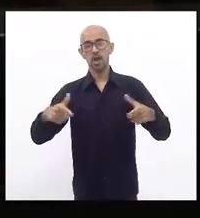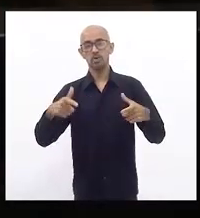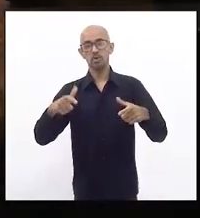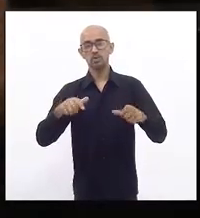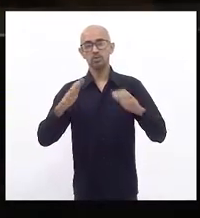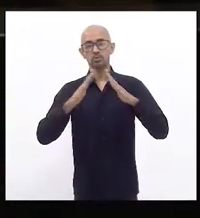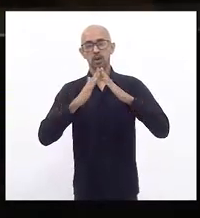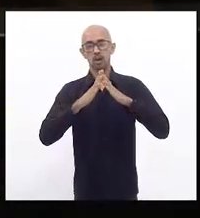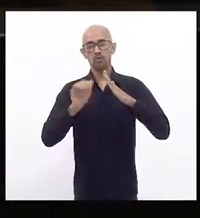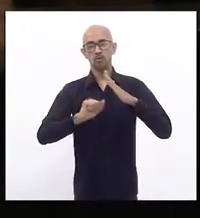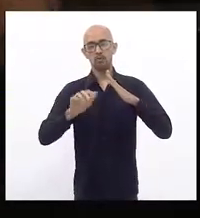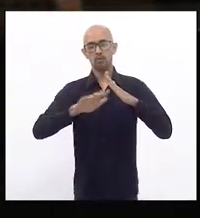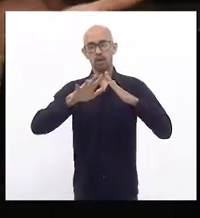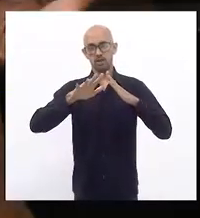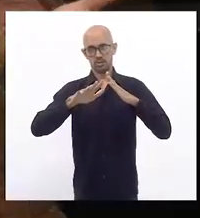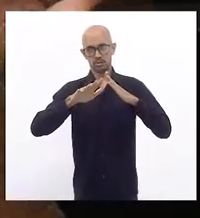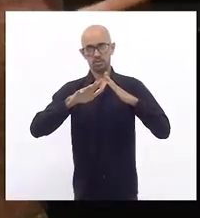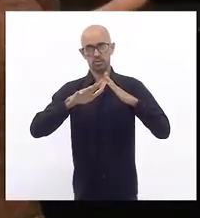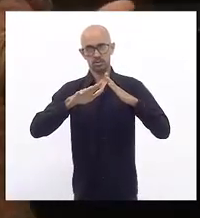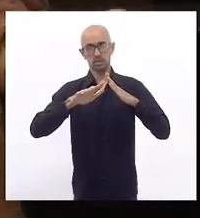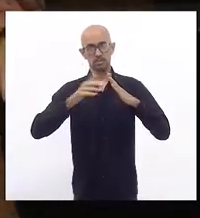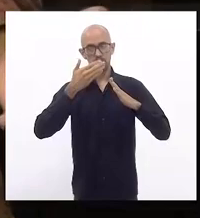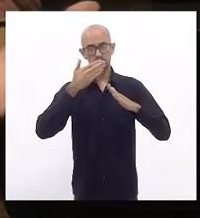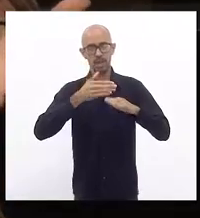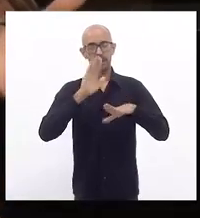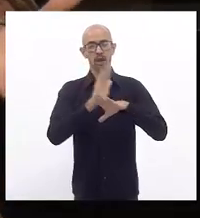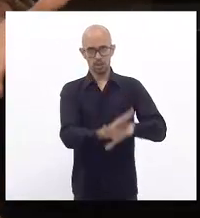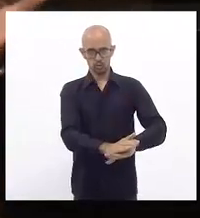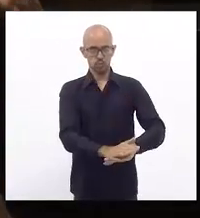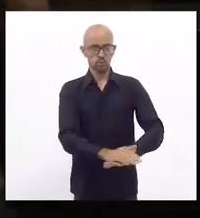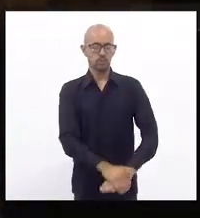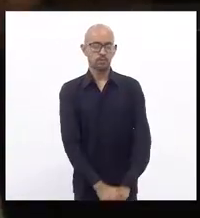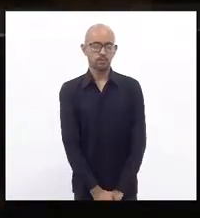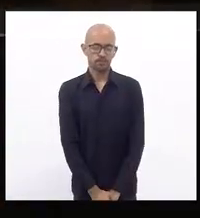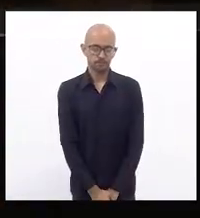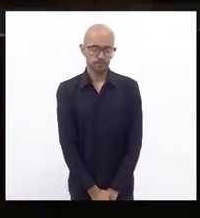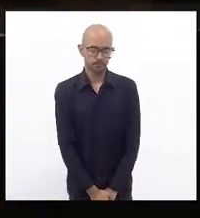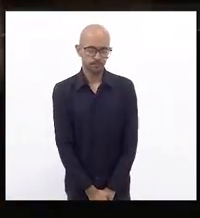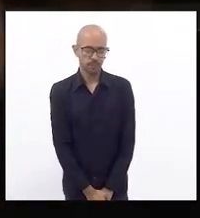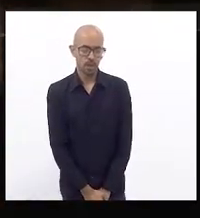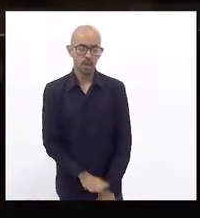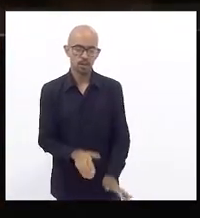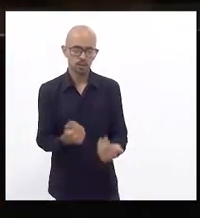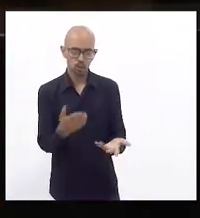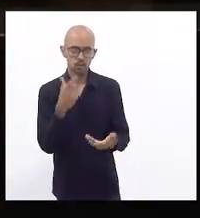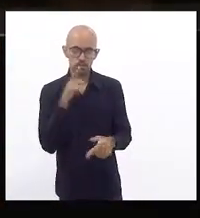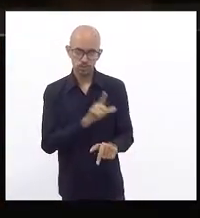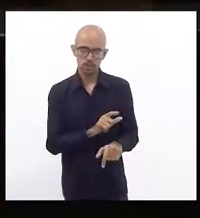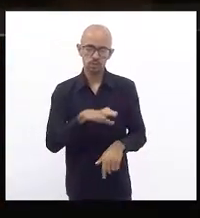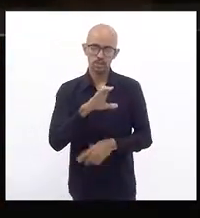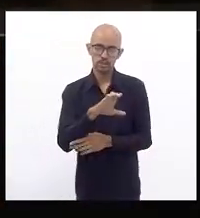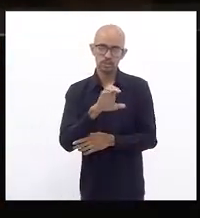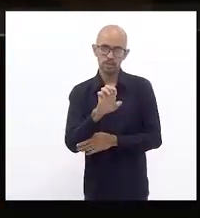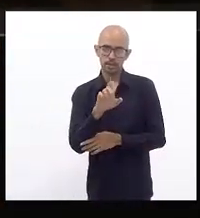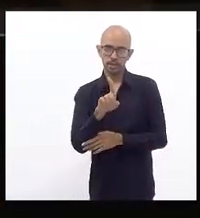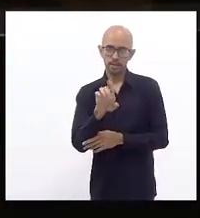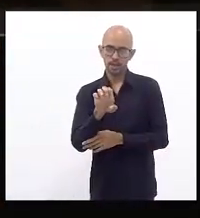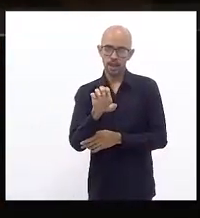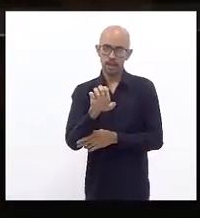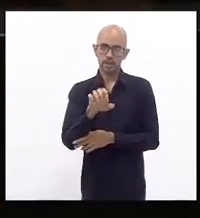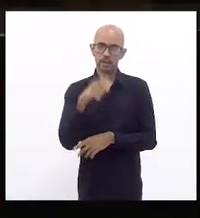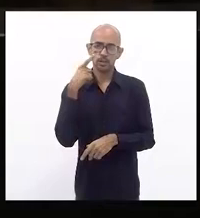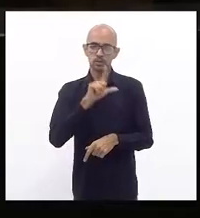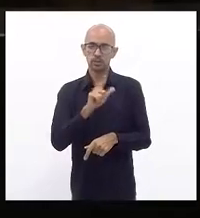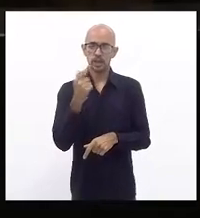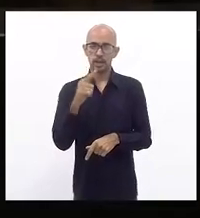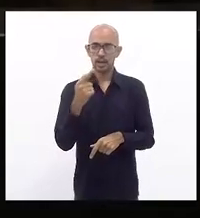favela e periferias recorrem na maioria das vezes. Então, garantir uma SEDAI que se garanta, né, do